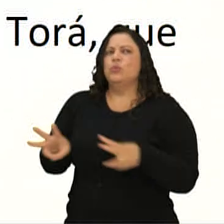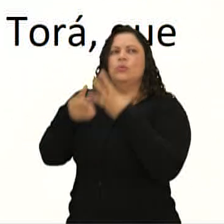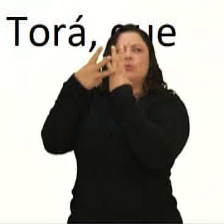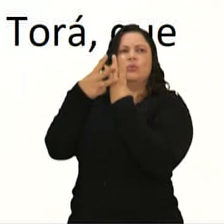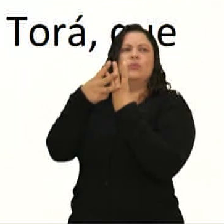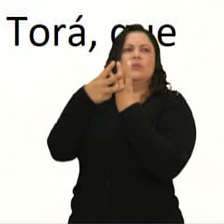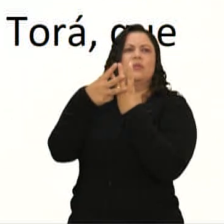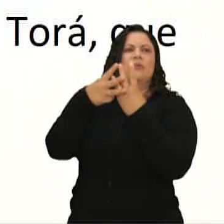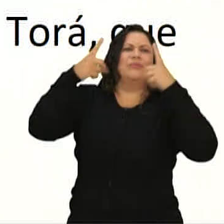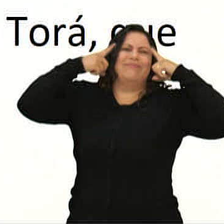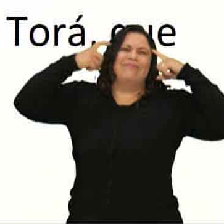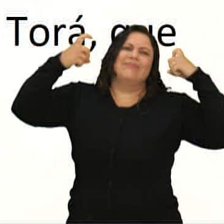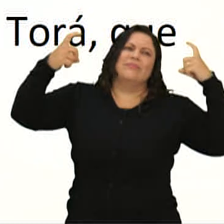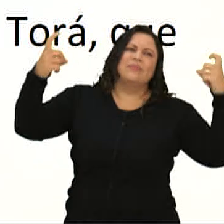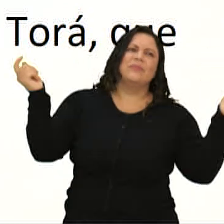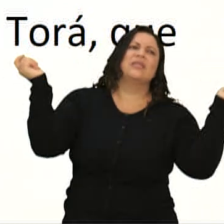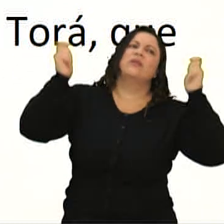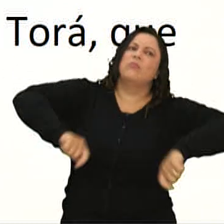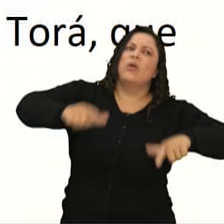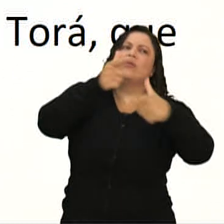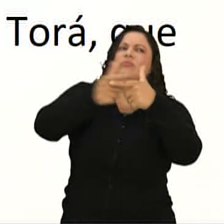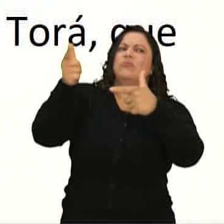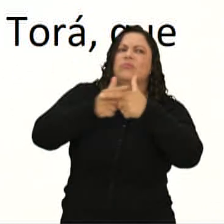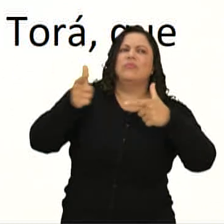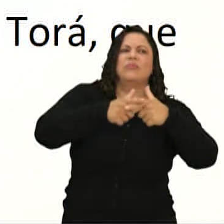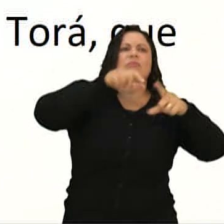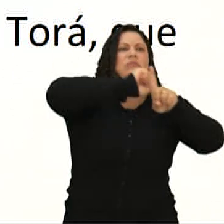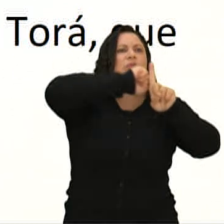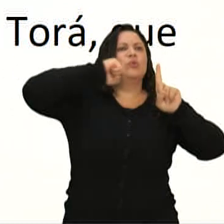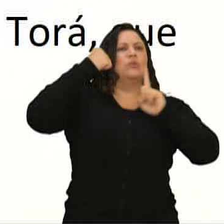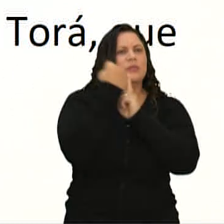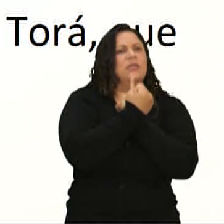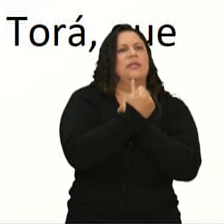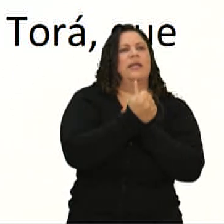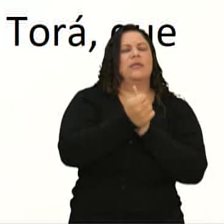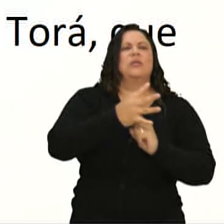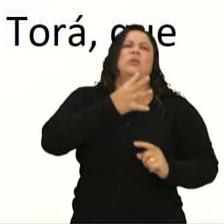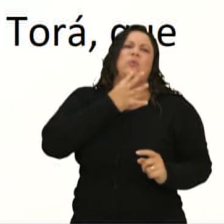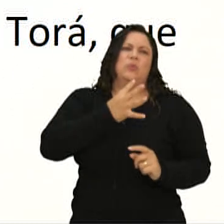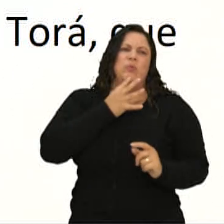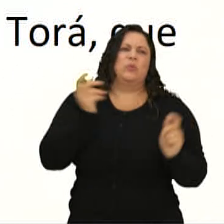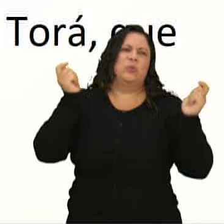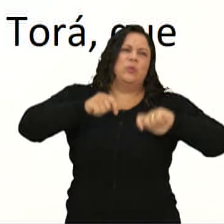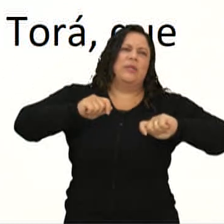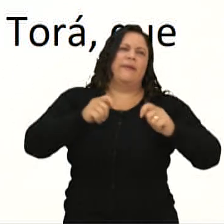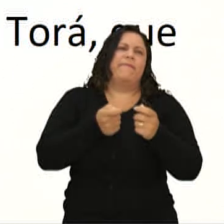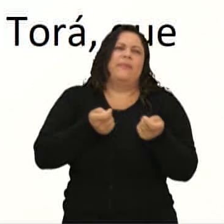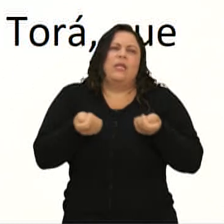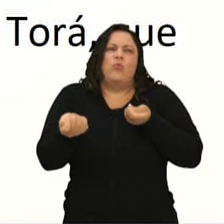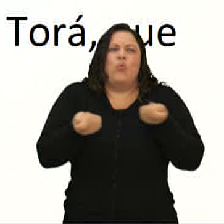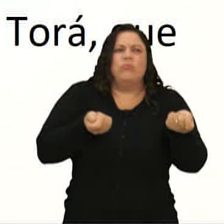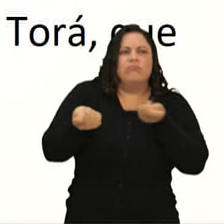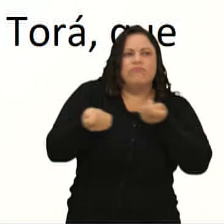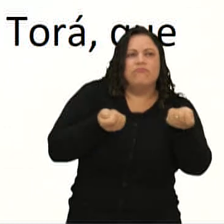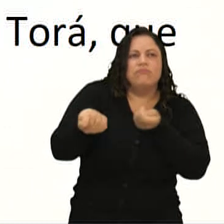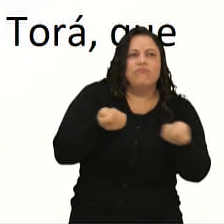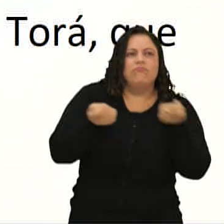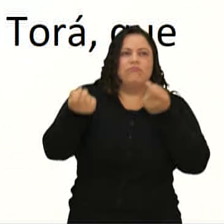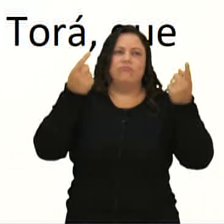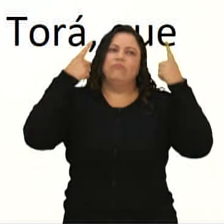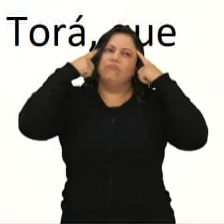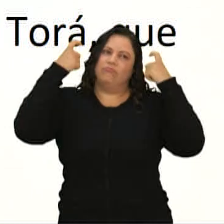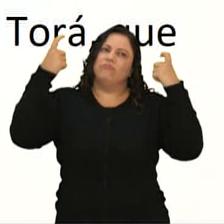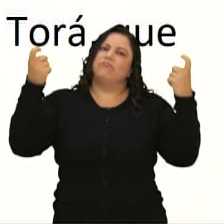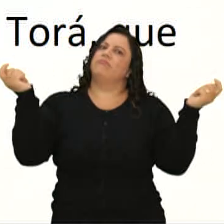as causas da violência será fundamental. Das espadas forjarão arados. De lanças,